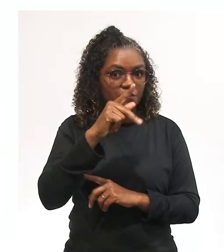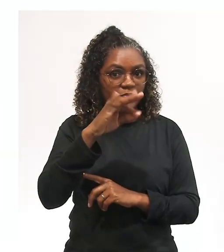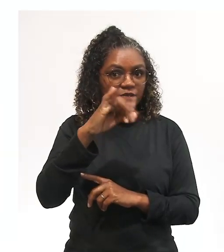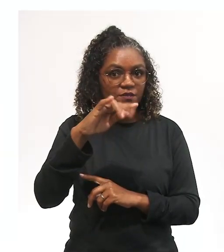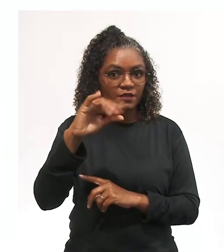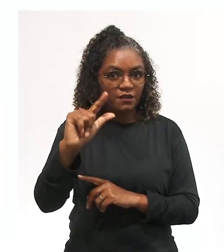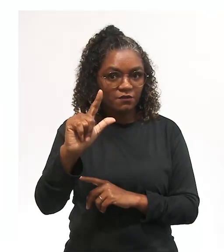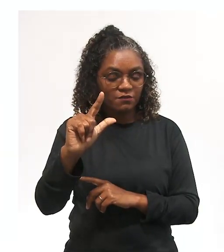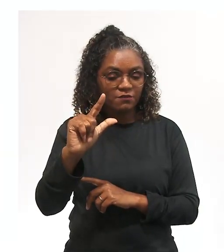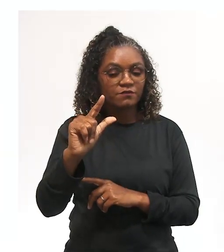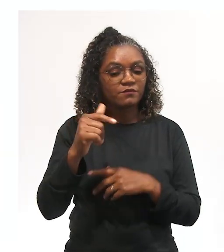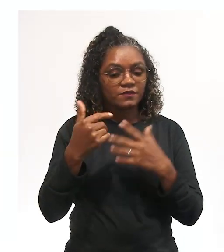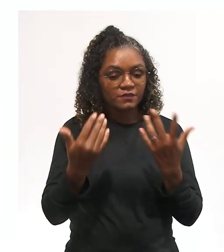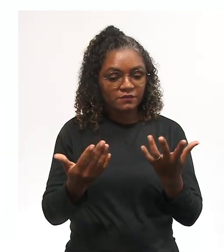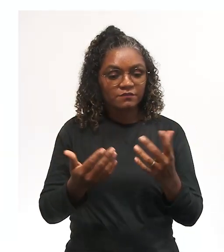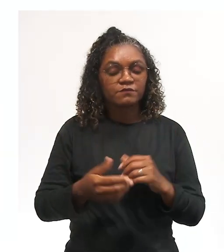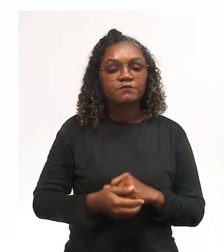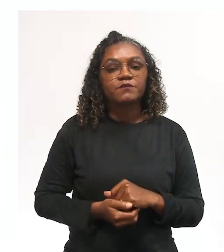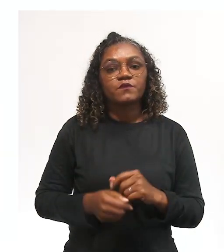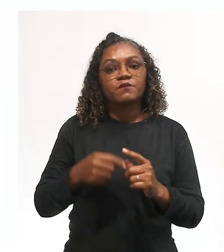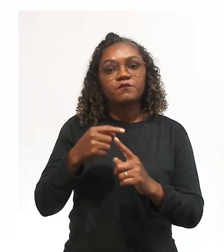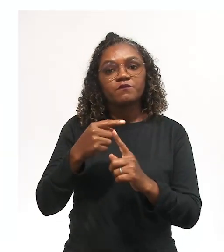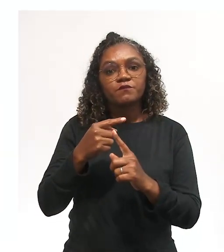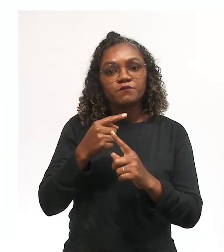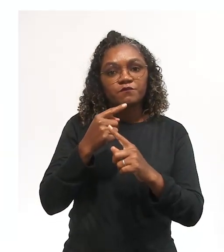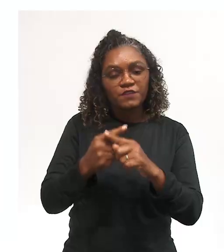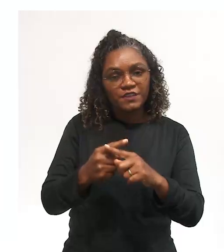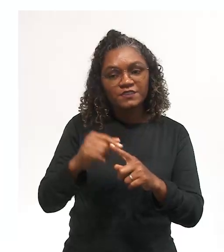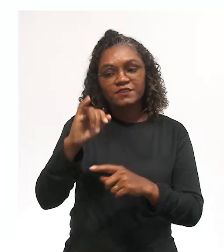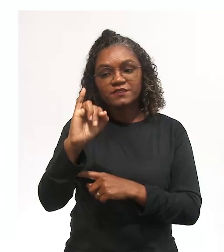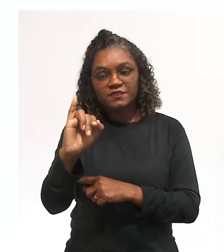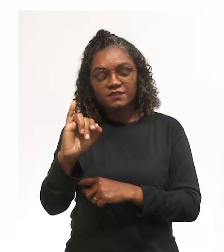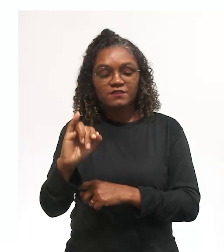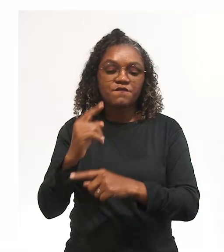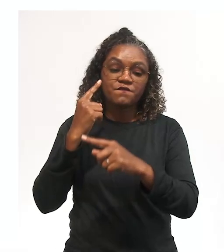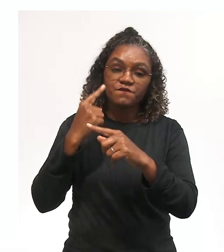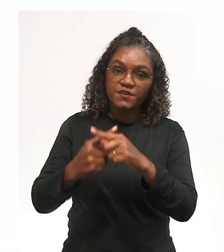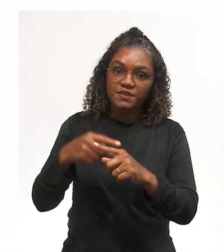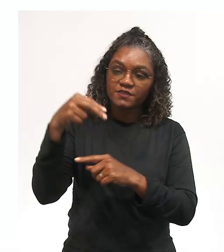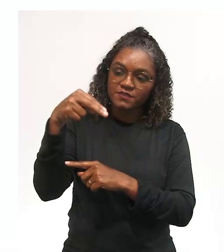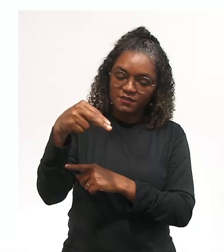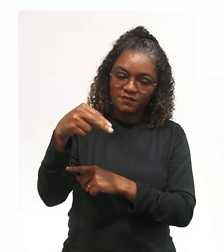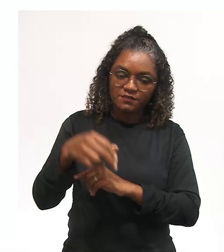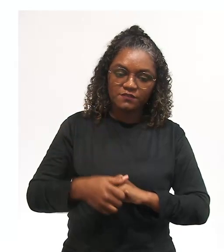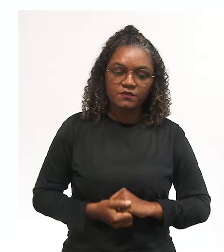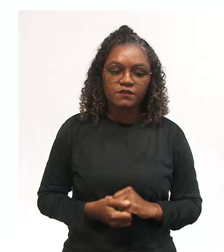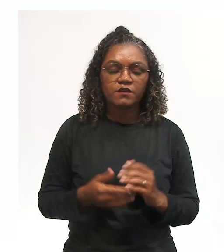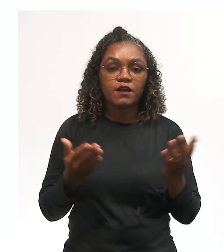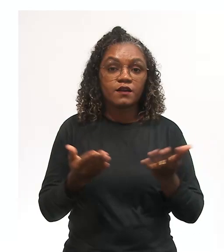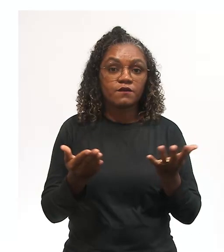vemos que juro é C vezes I vezes T. O que é a letra J para nós?